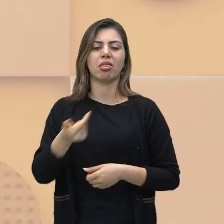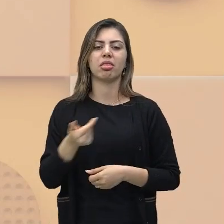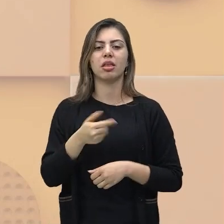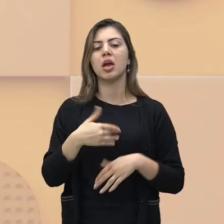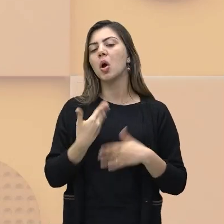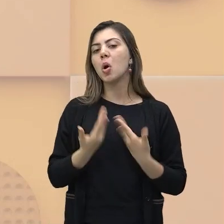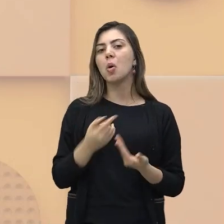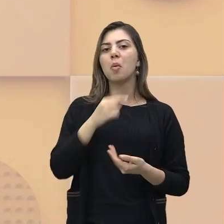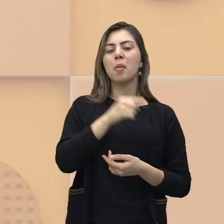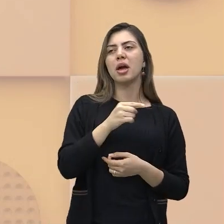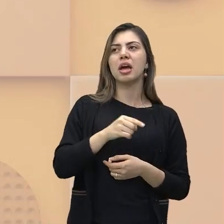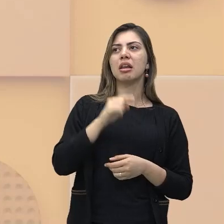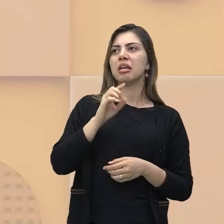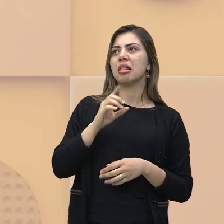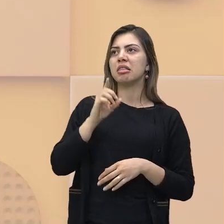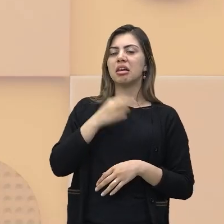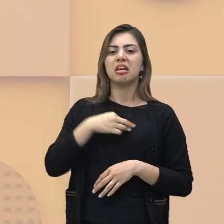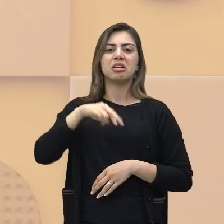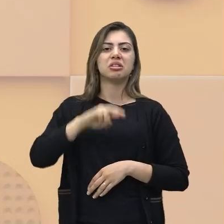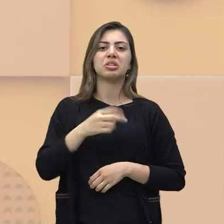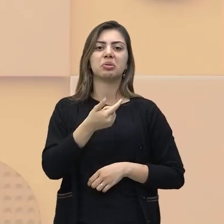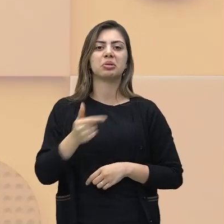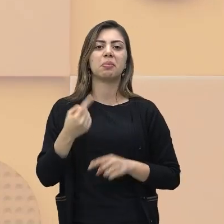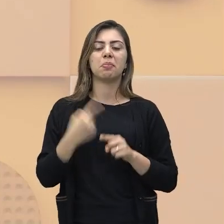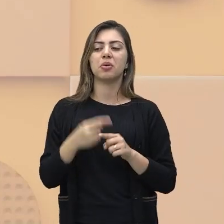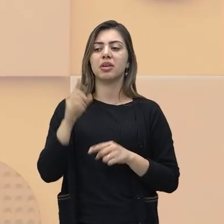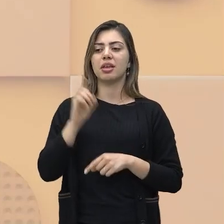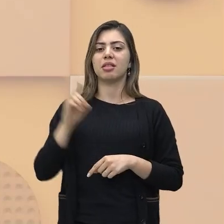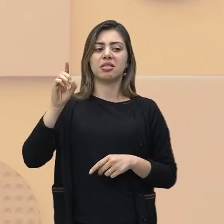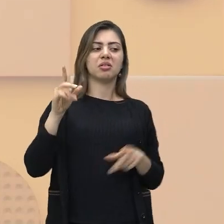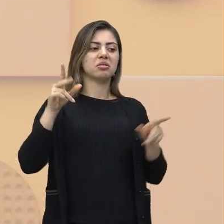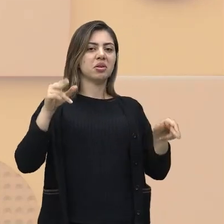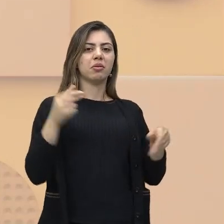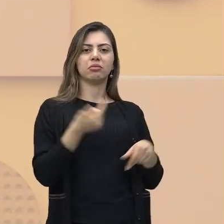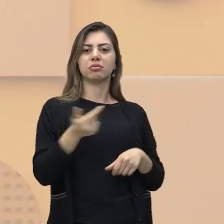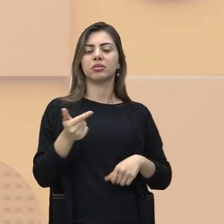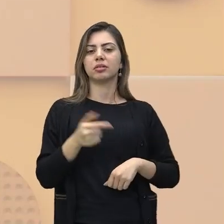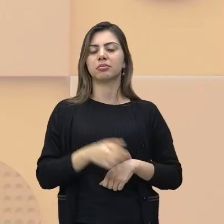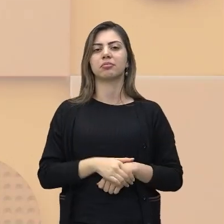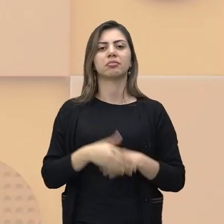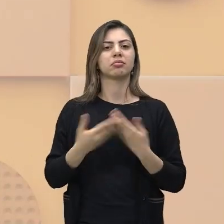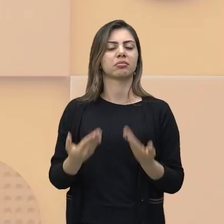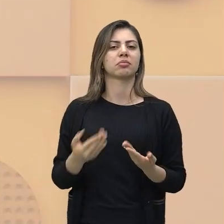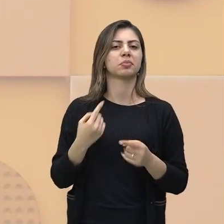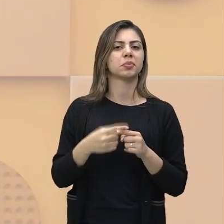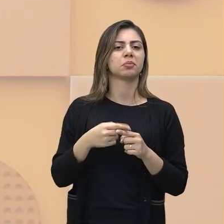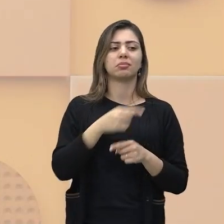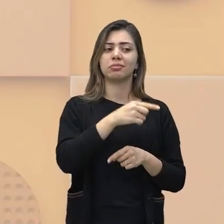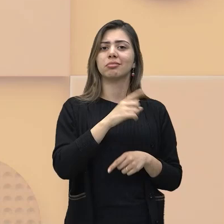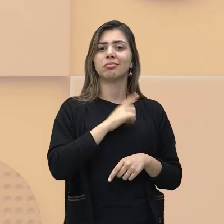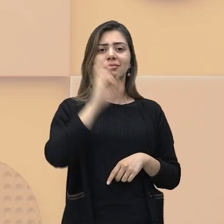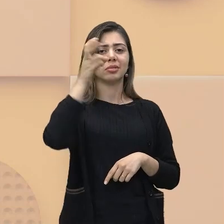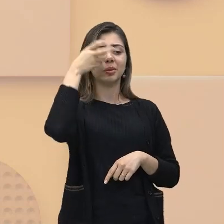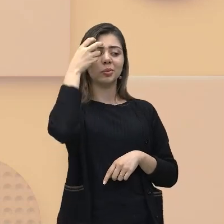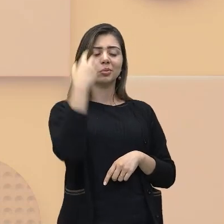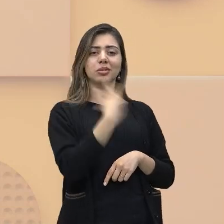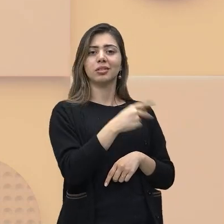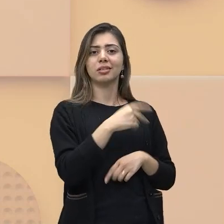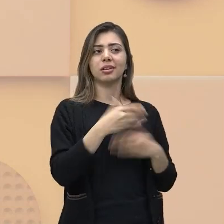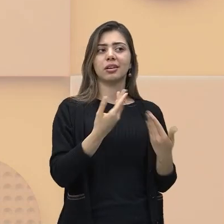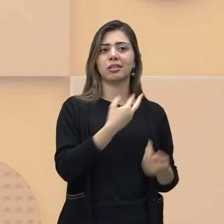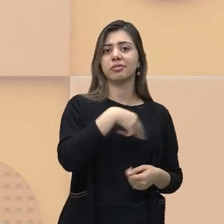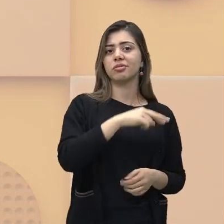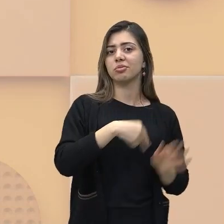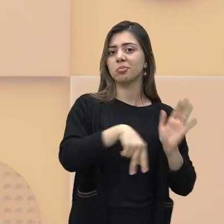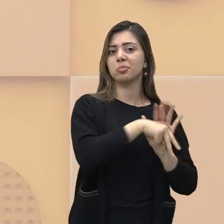é ateu, ele não tem religião porque não acredita no mesmo Deus que eu. Por quê? Porque o indígena tinha sua própria cultura, sua própria